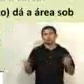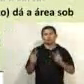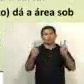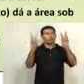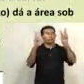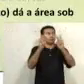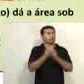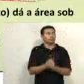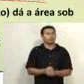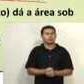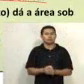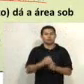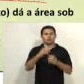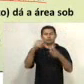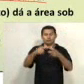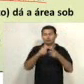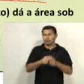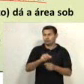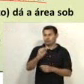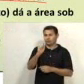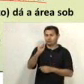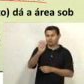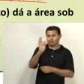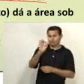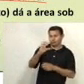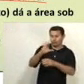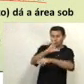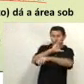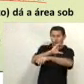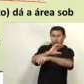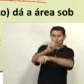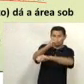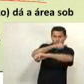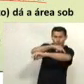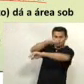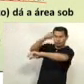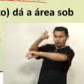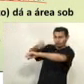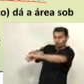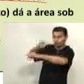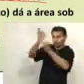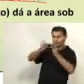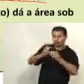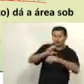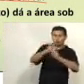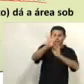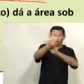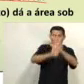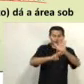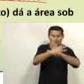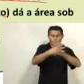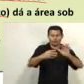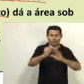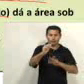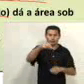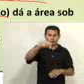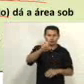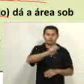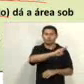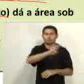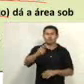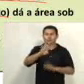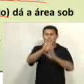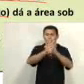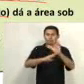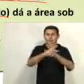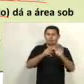valores das áreas sobre a curva. Certo, pessoal? Então, a tabela do anexo, ela é chamada de